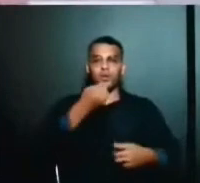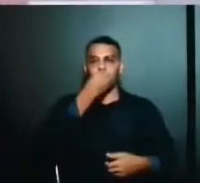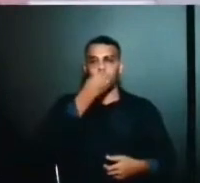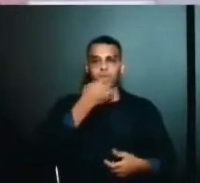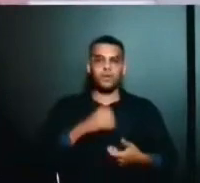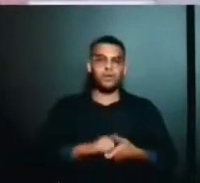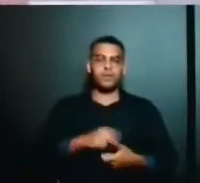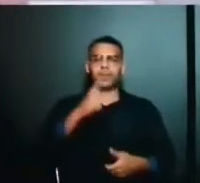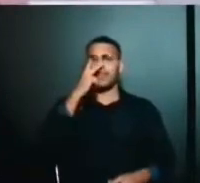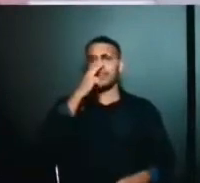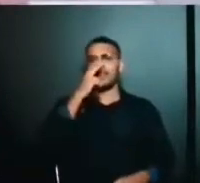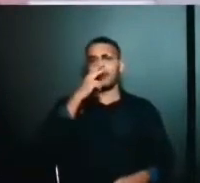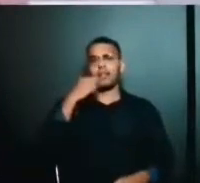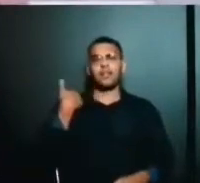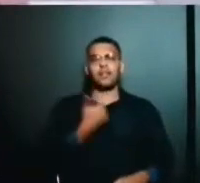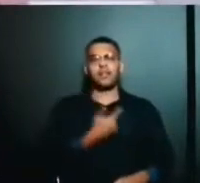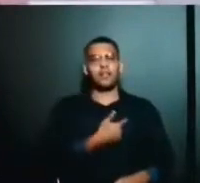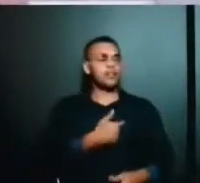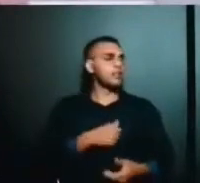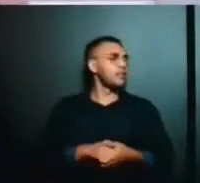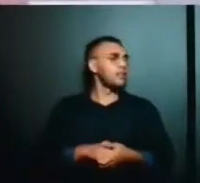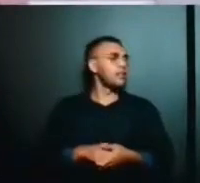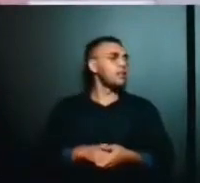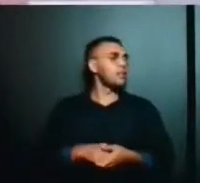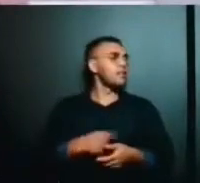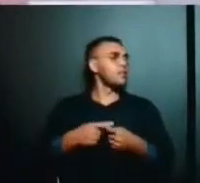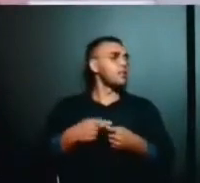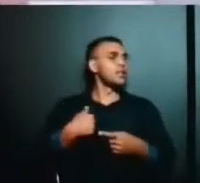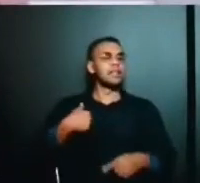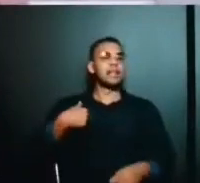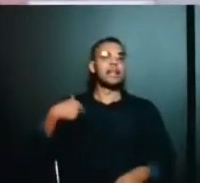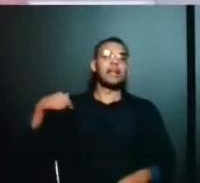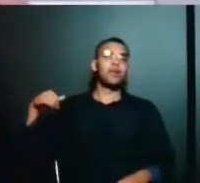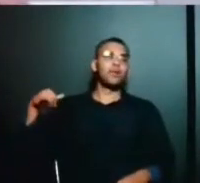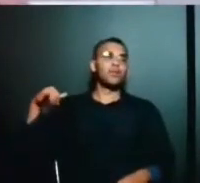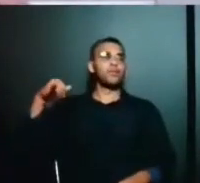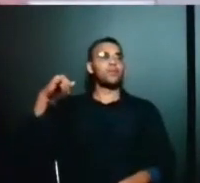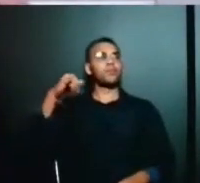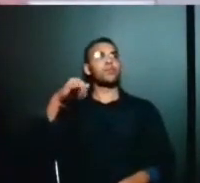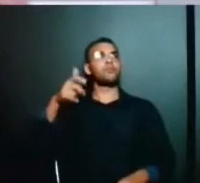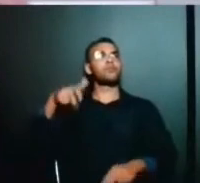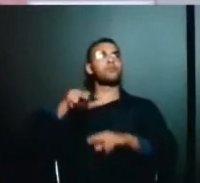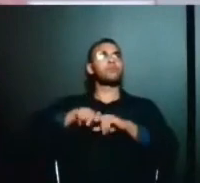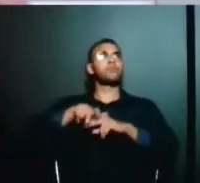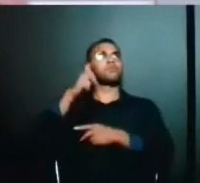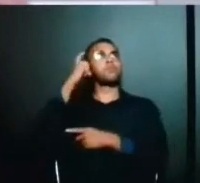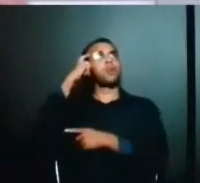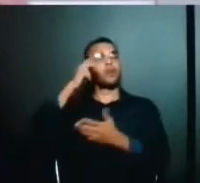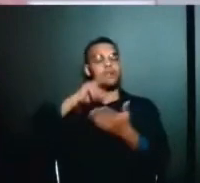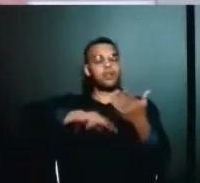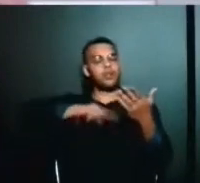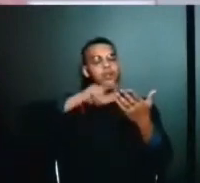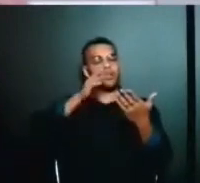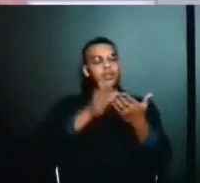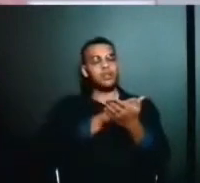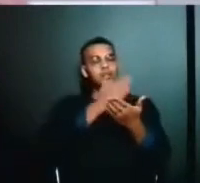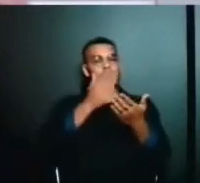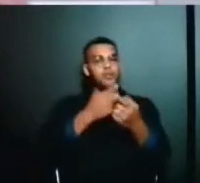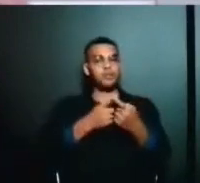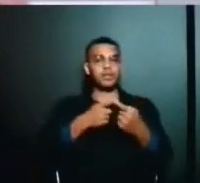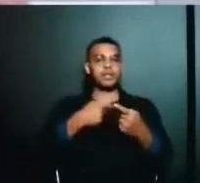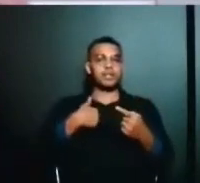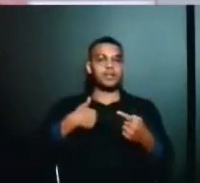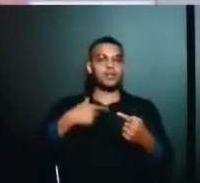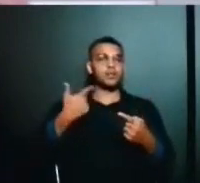parece que a gente tinha combinado, mas eu estava vindo no avião e estava lendo um livro da Camille Paglia, Para vocês verem como eu realmente não sou preconceituosa